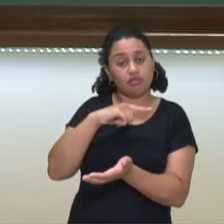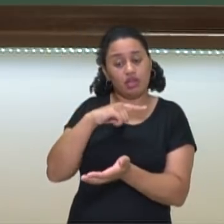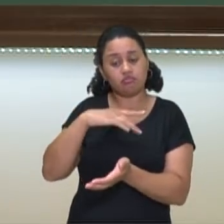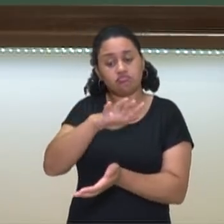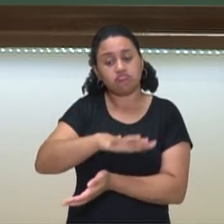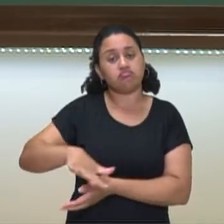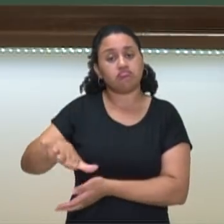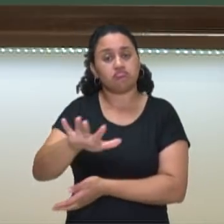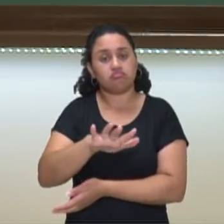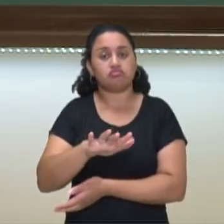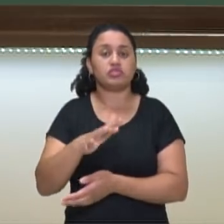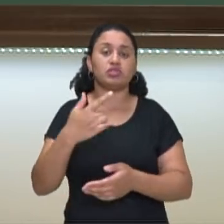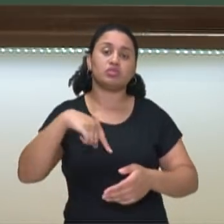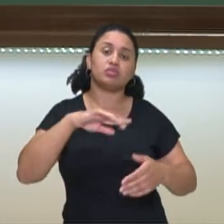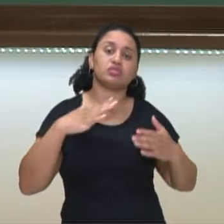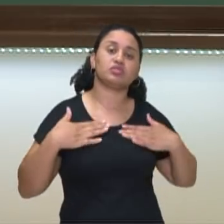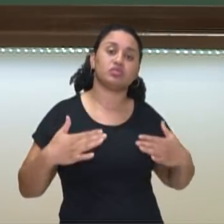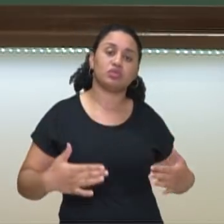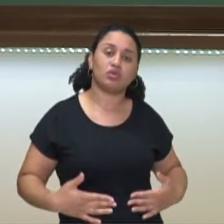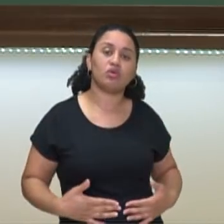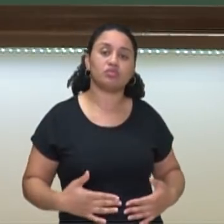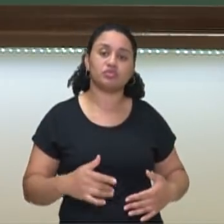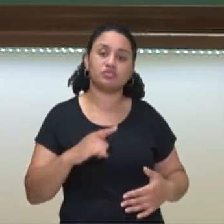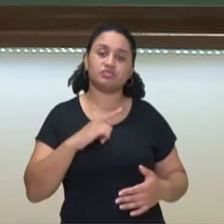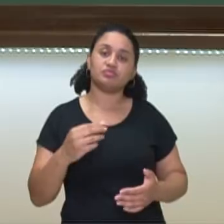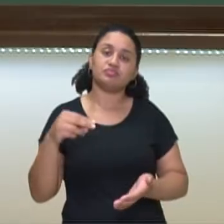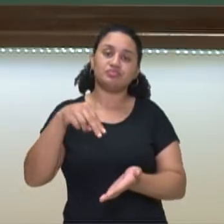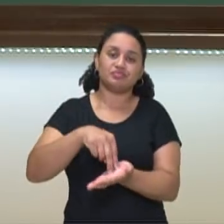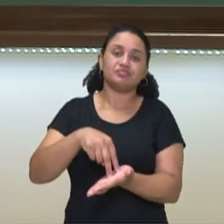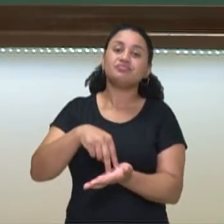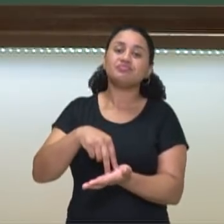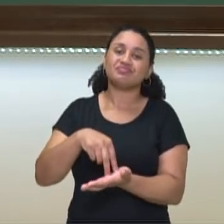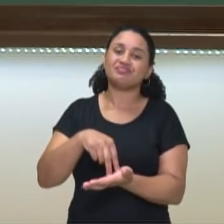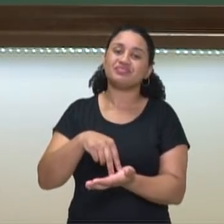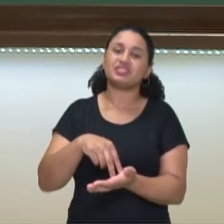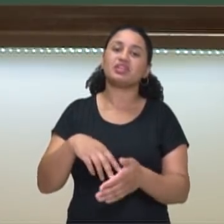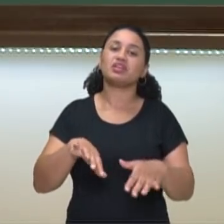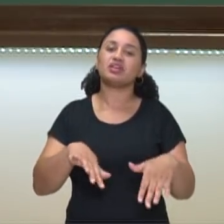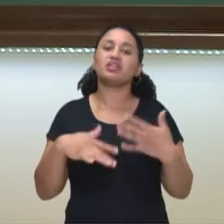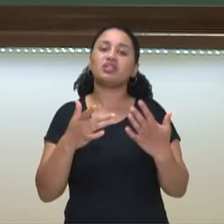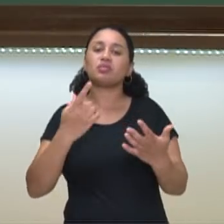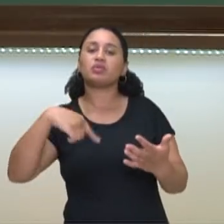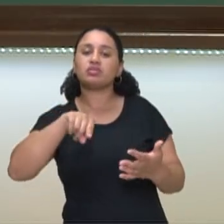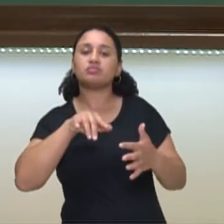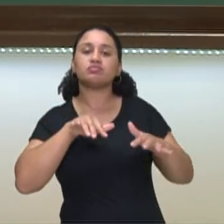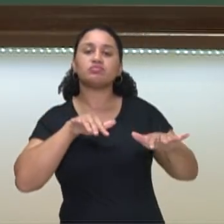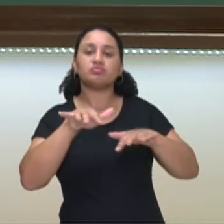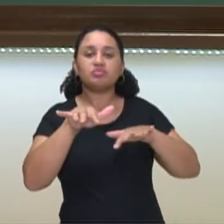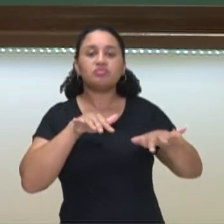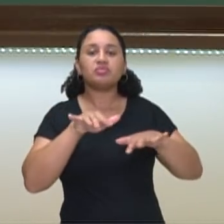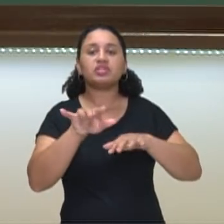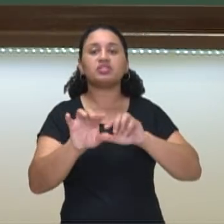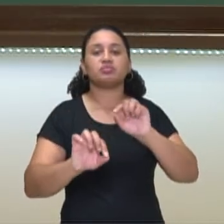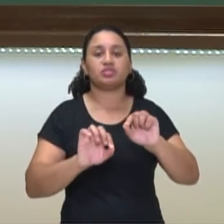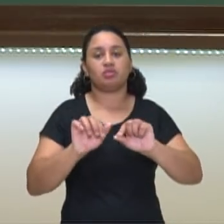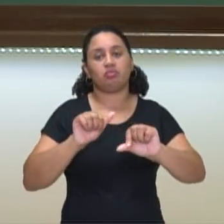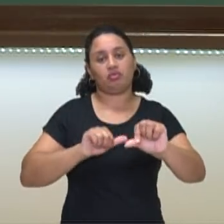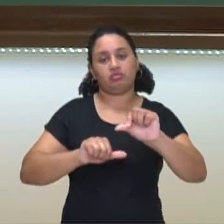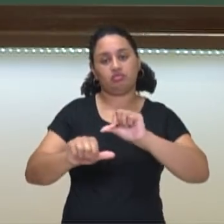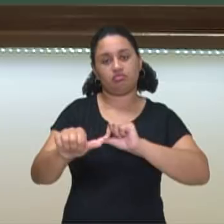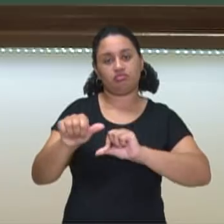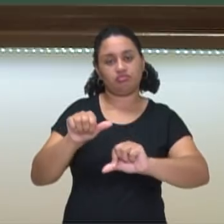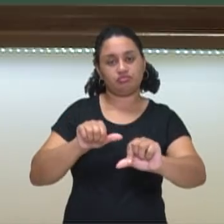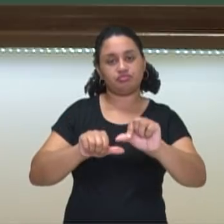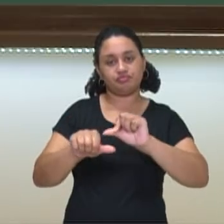espaço que o nosso corpo ocupa e que quando nós nos movimentamos vai mudando,